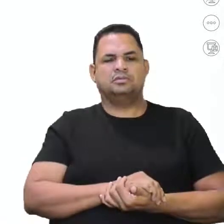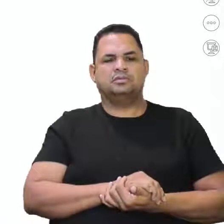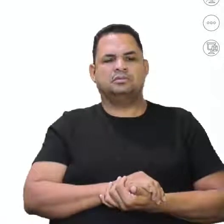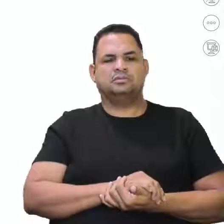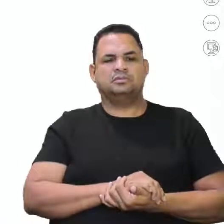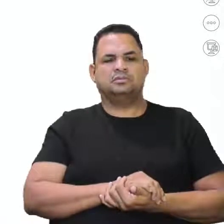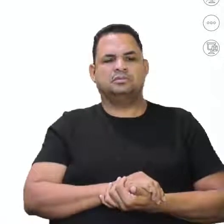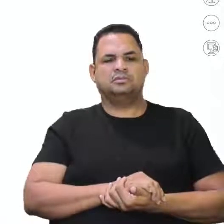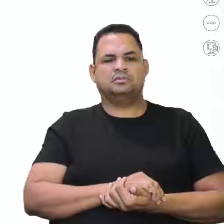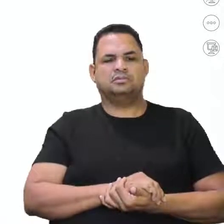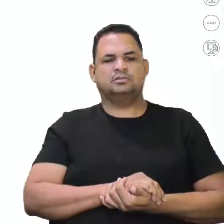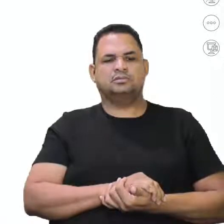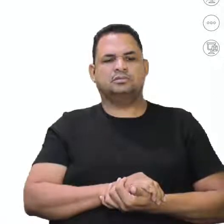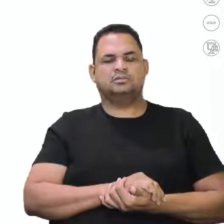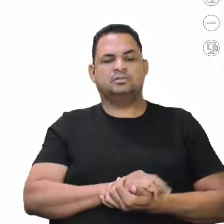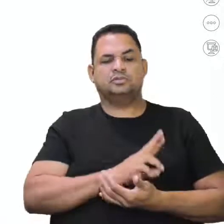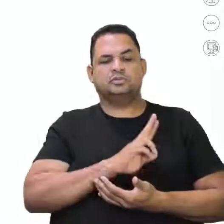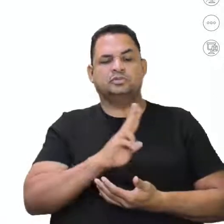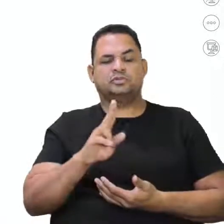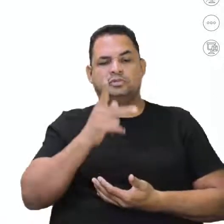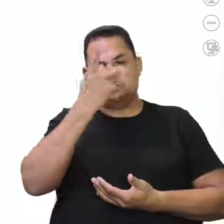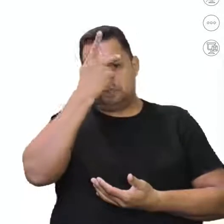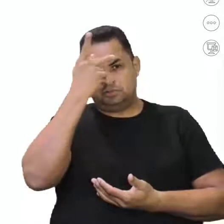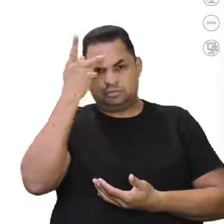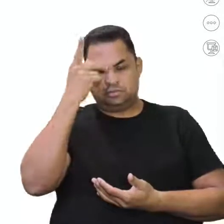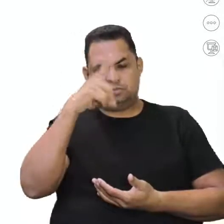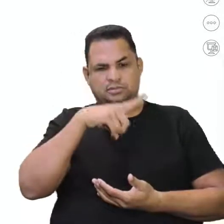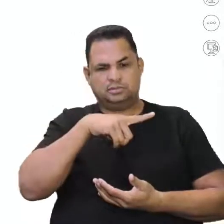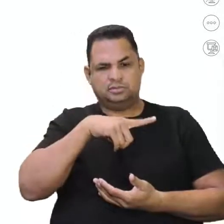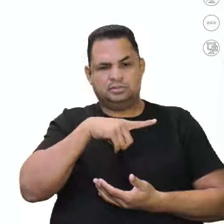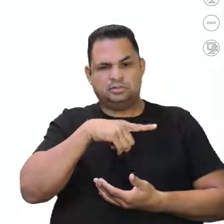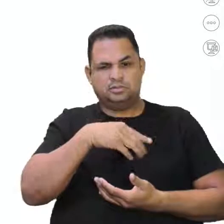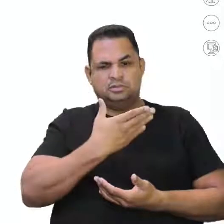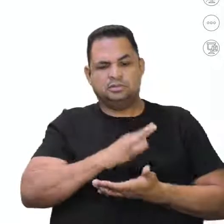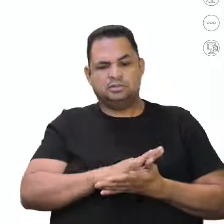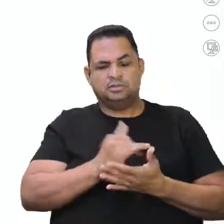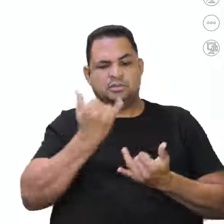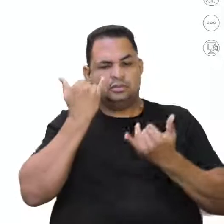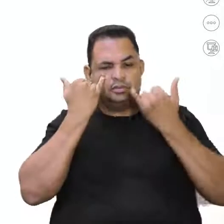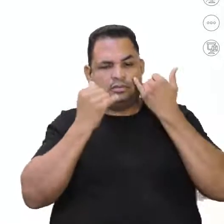nesse lado aqui da source, porque aqui é o nome da pessoa apenas. Aqui você vai encontrar mais